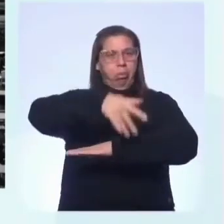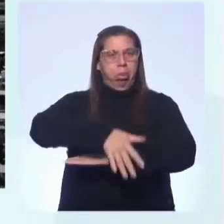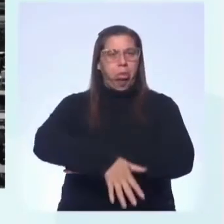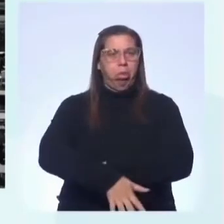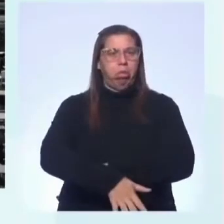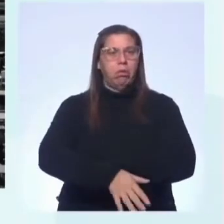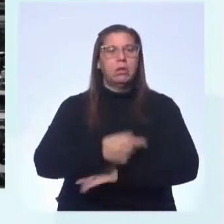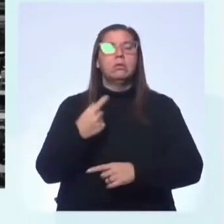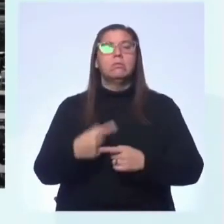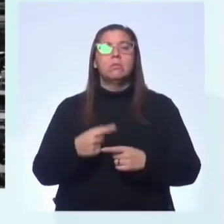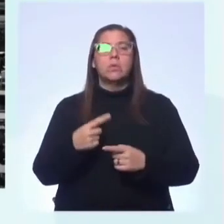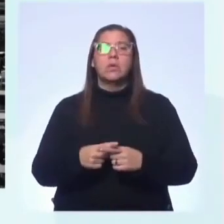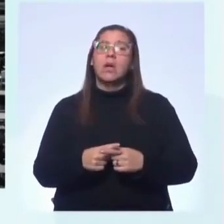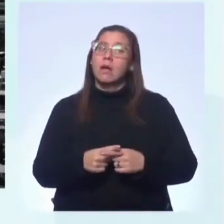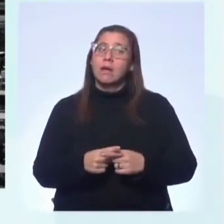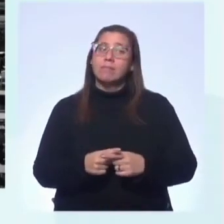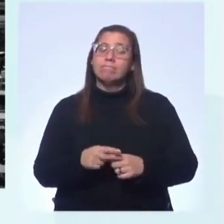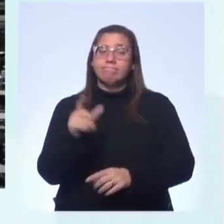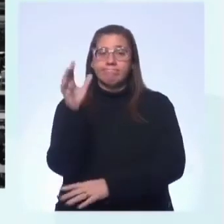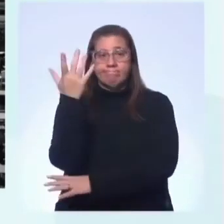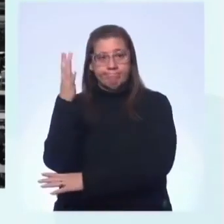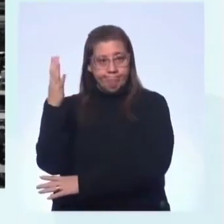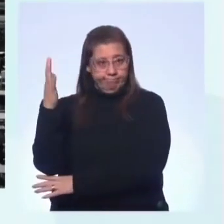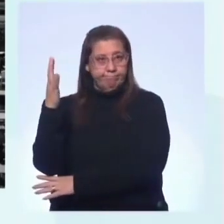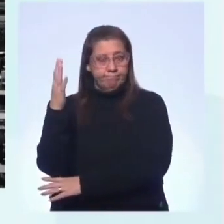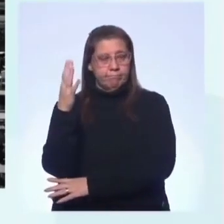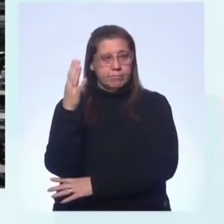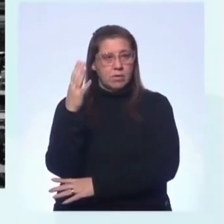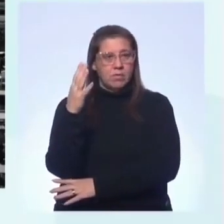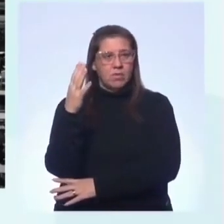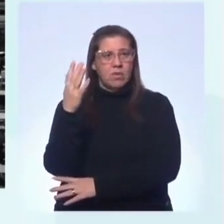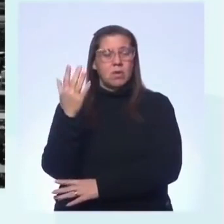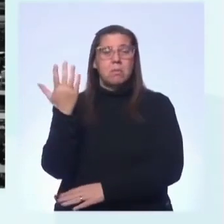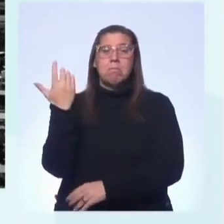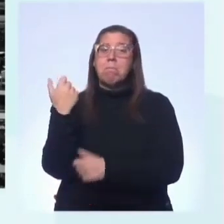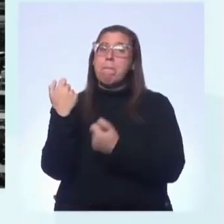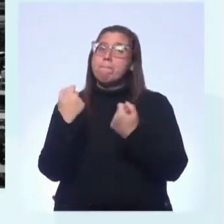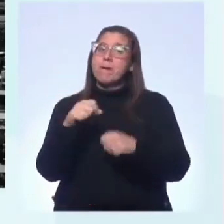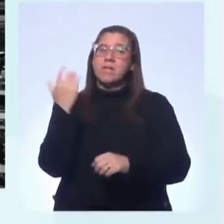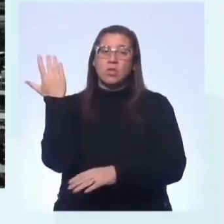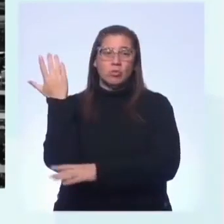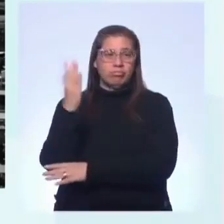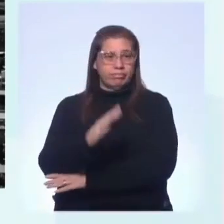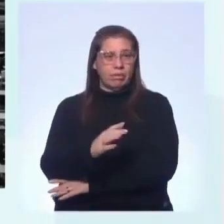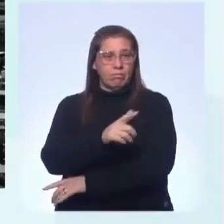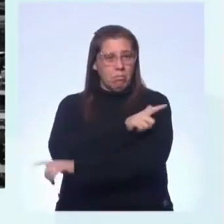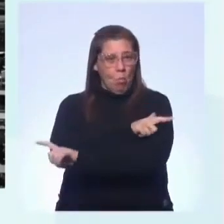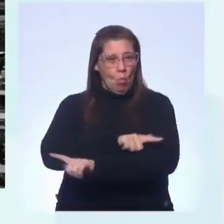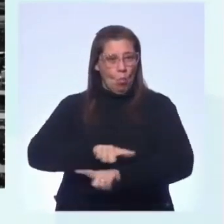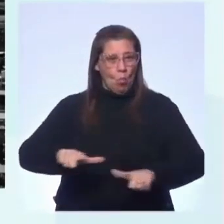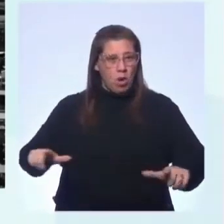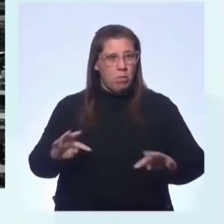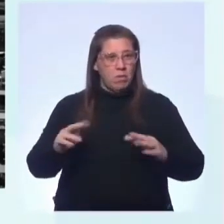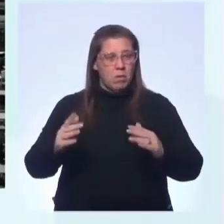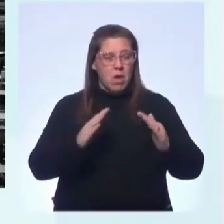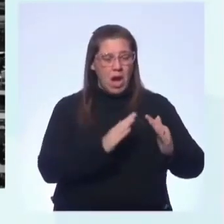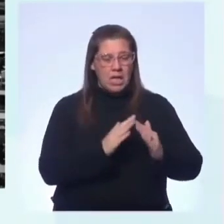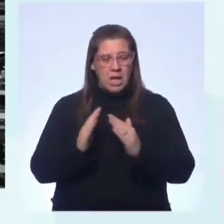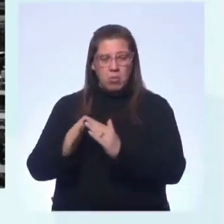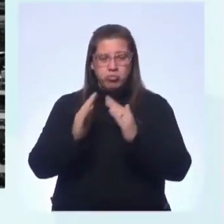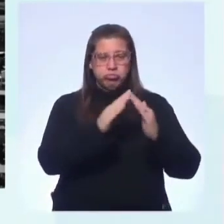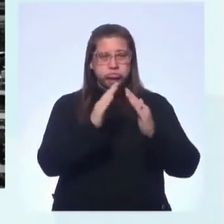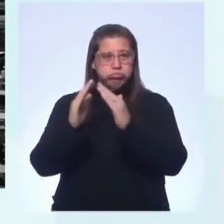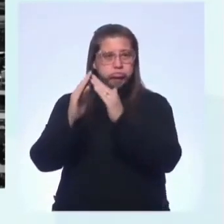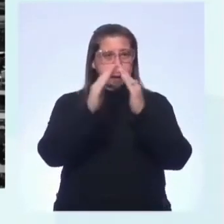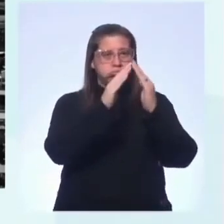a vegetação natural ela foi retirada desse local, né? Então a gente vê, né, casas sobre casas aí,